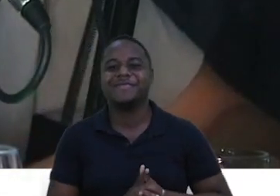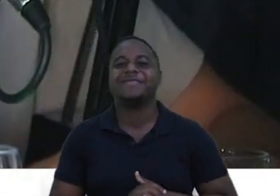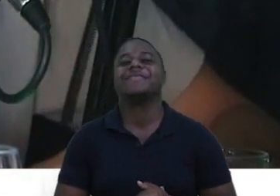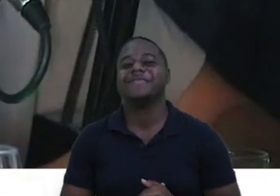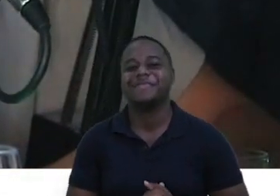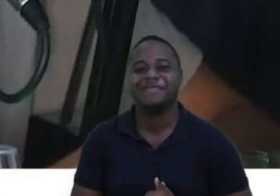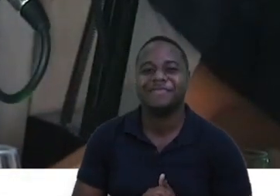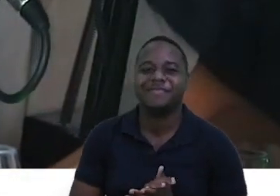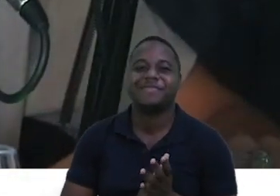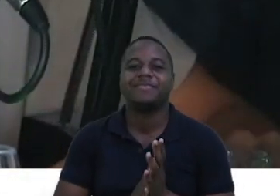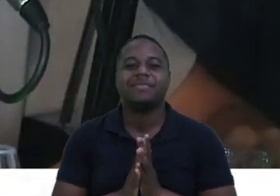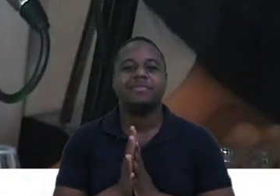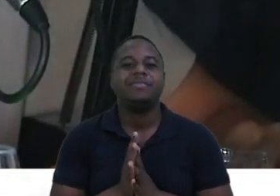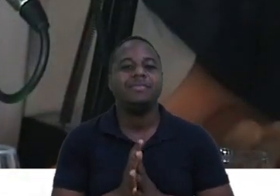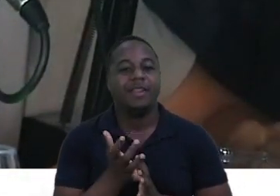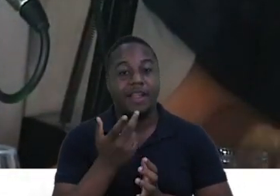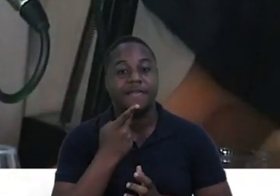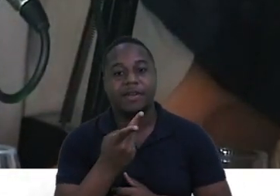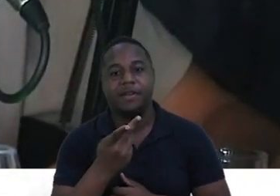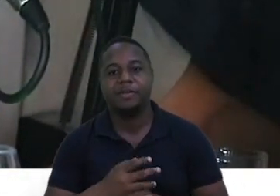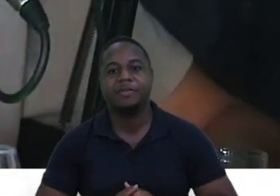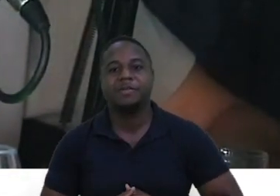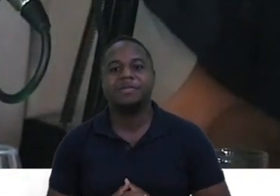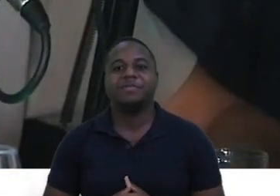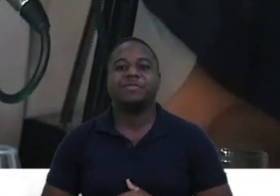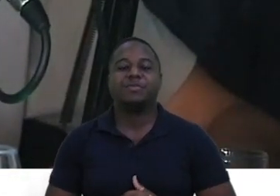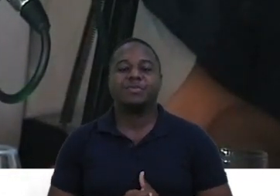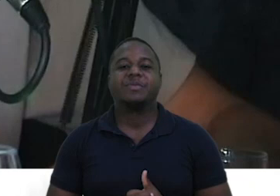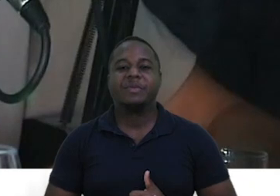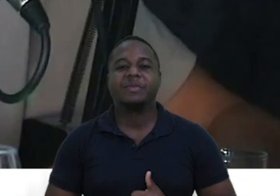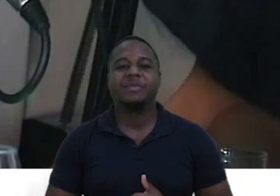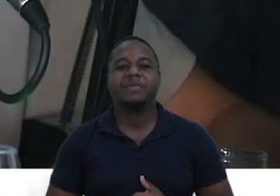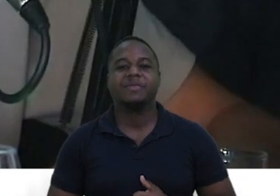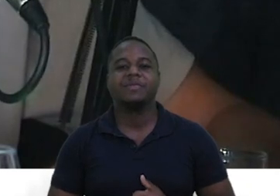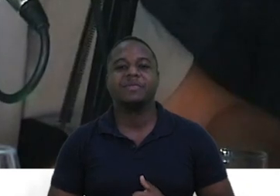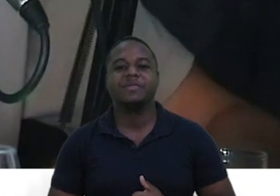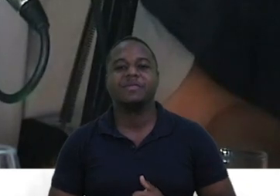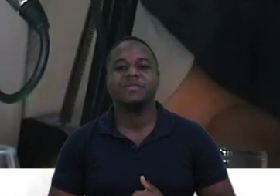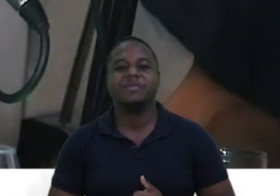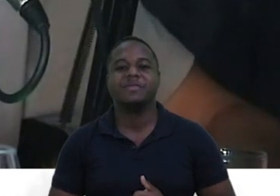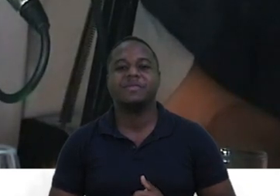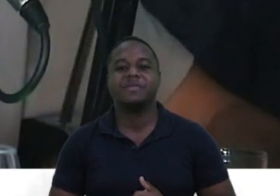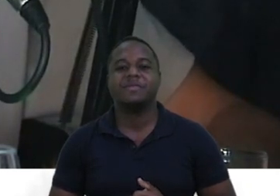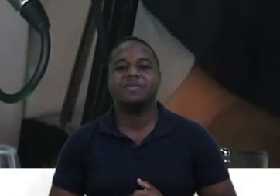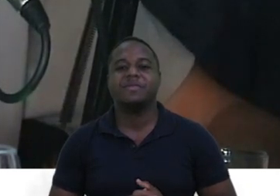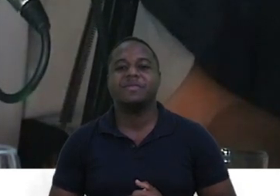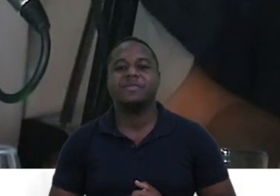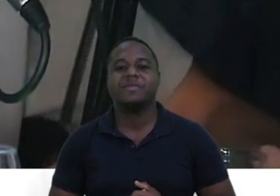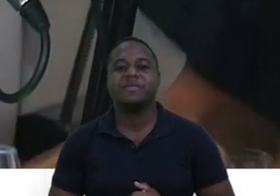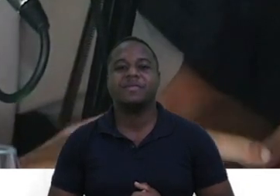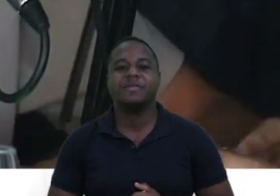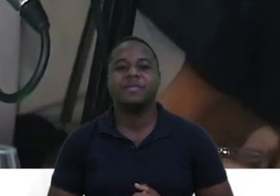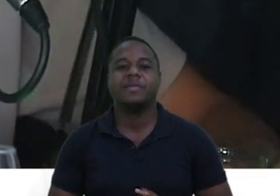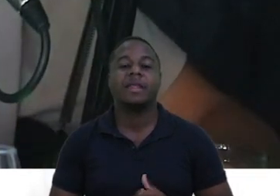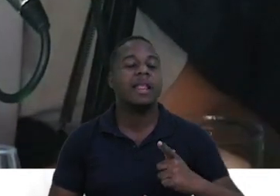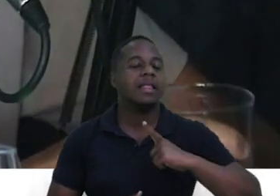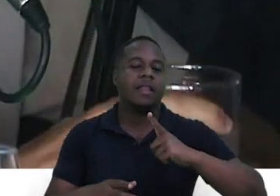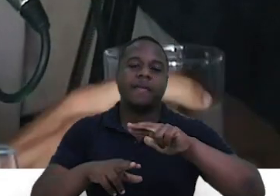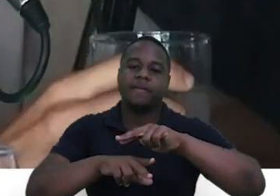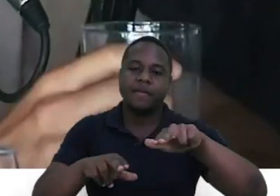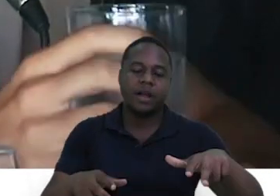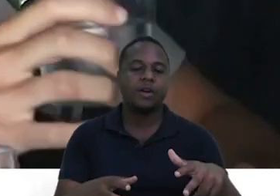fica? Você quer falar um pouco? Posso. Então, tem vários processos assim, de